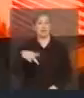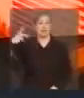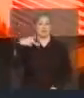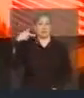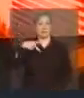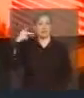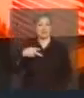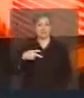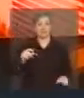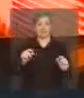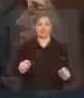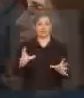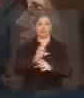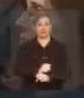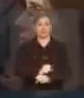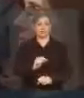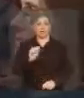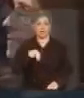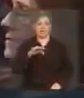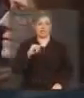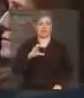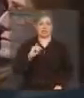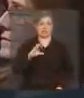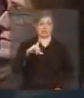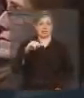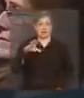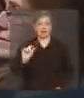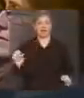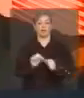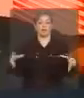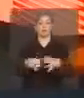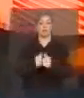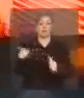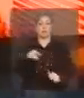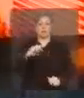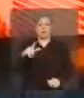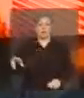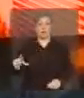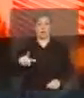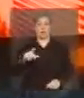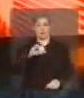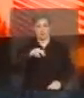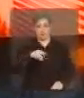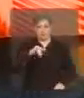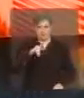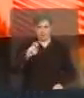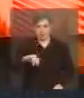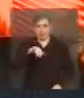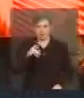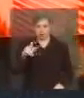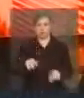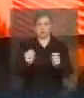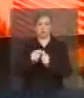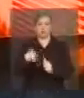política anticíclica que o Guido colocou em prática junto com o Miguel Jorge, que fez com que esse país se